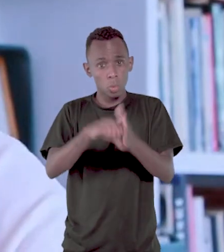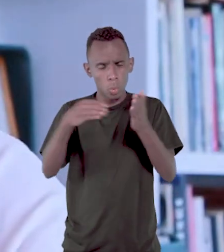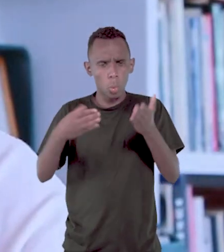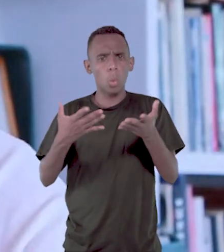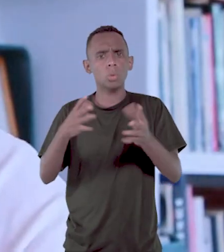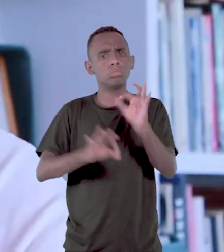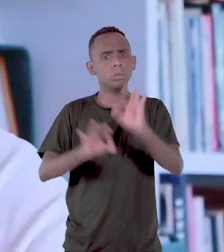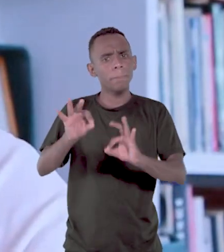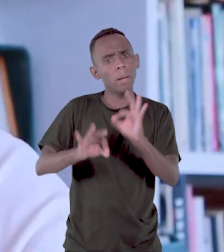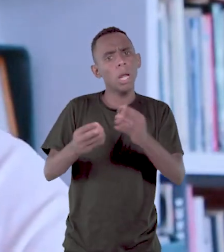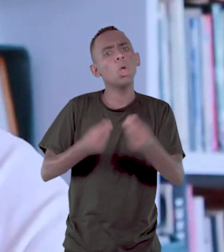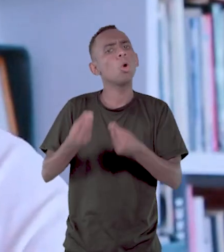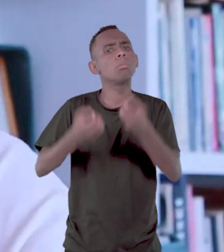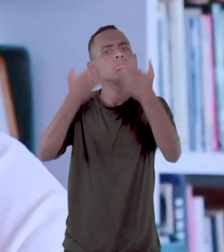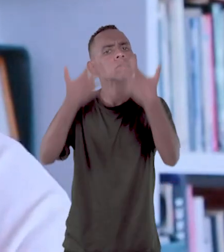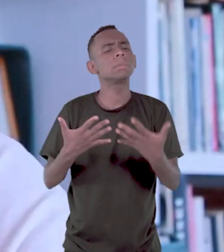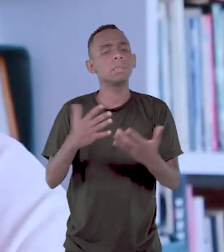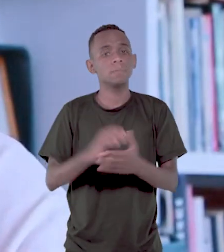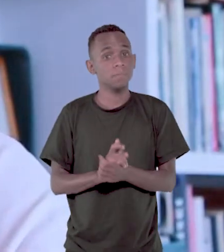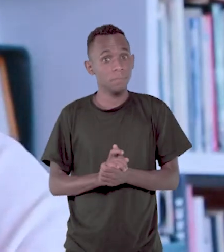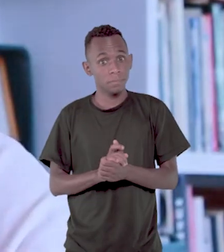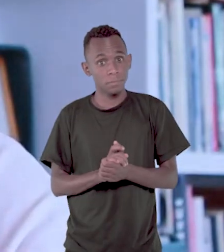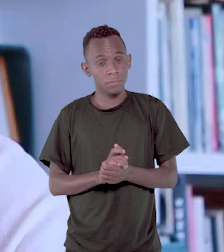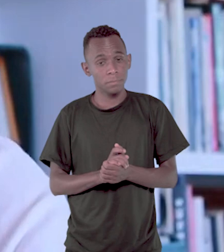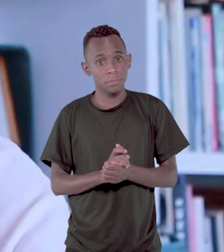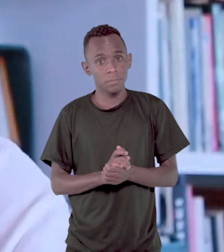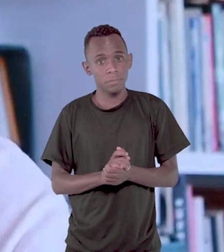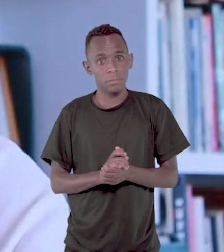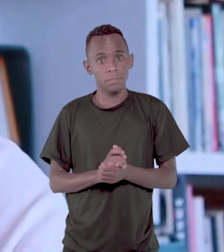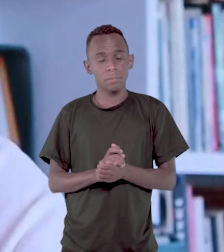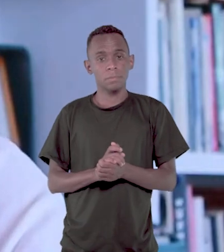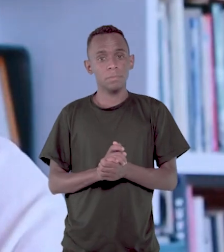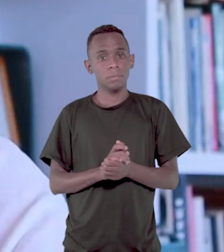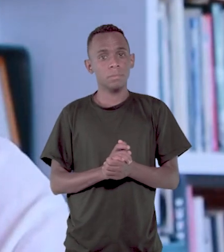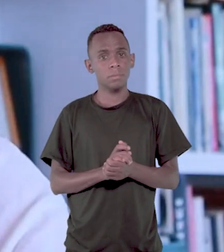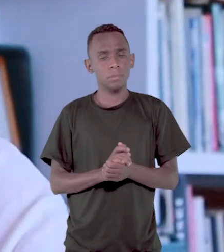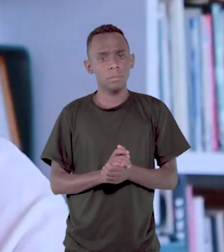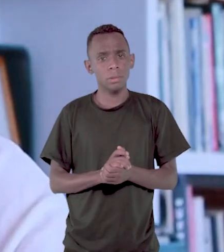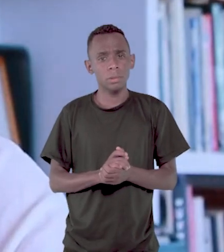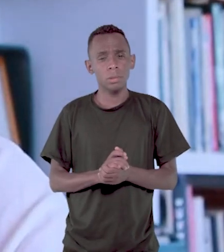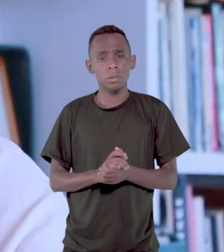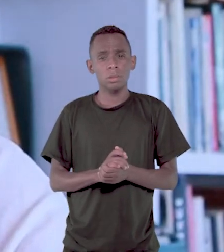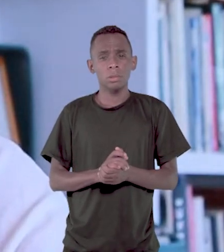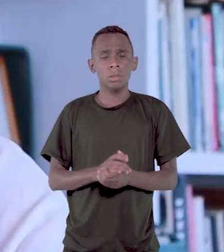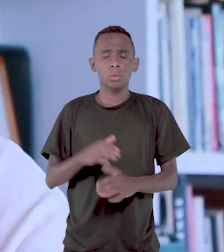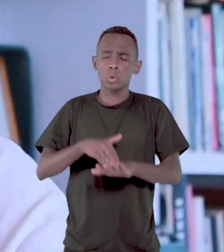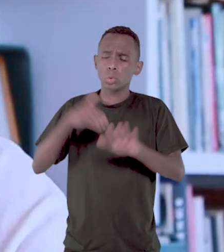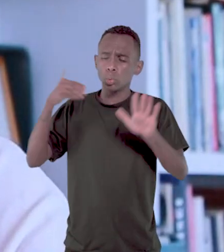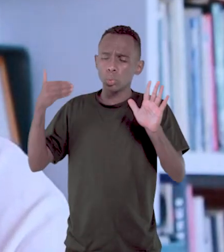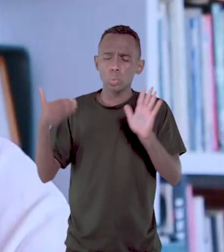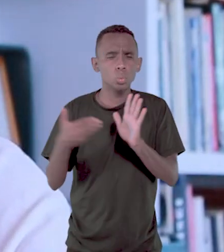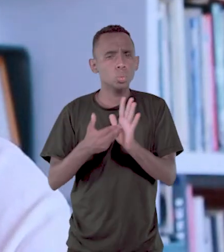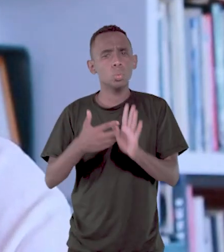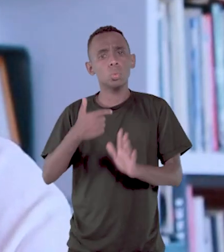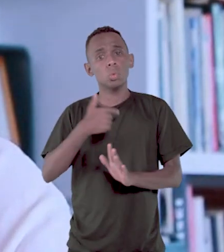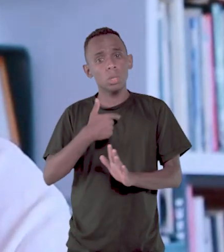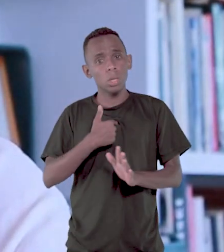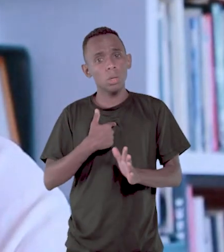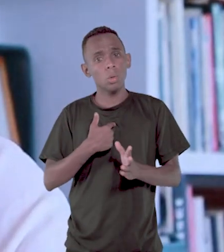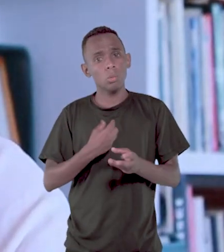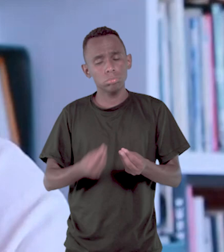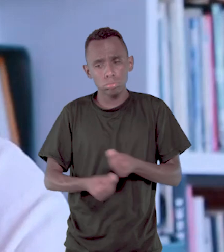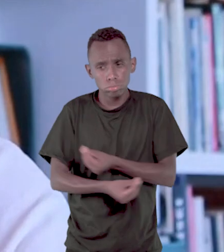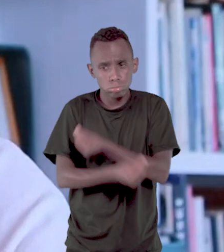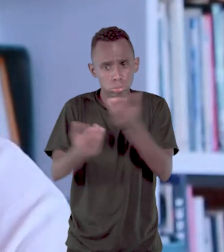foram retrabalhadas? Então, tudo que eu publico, né, em